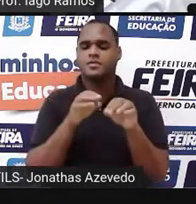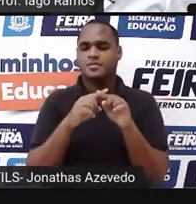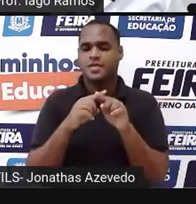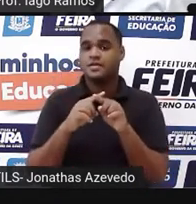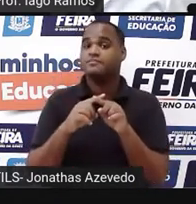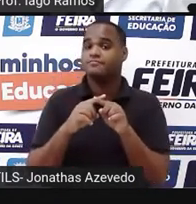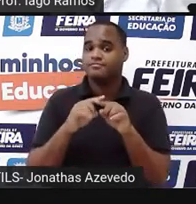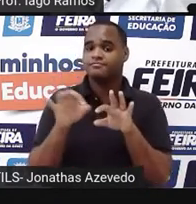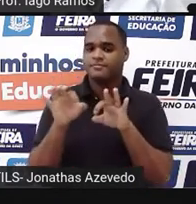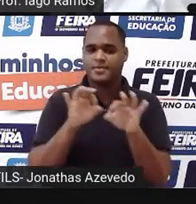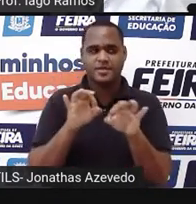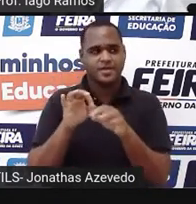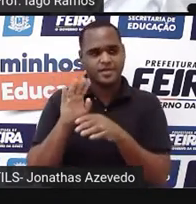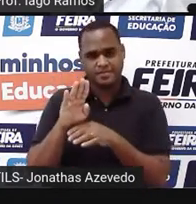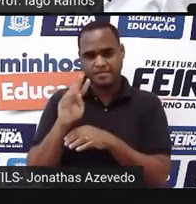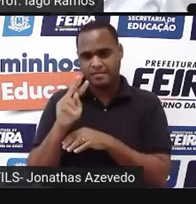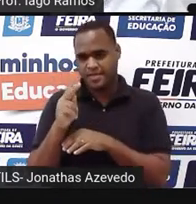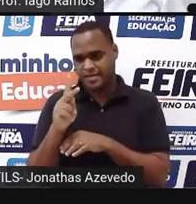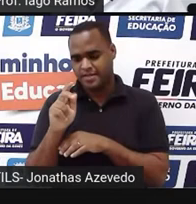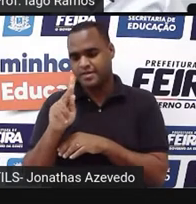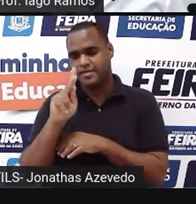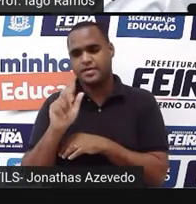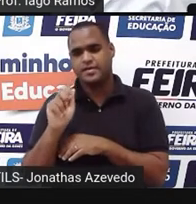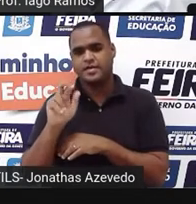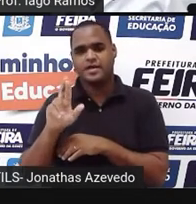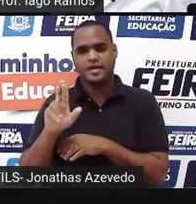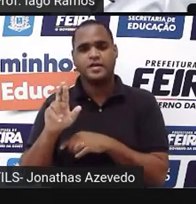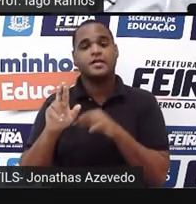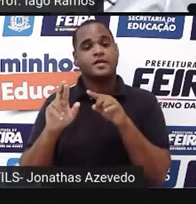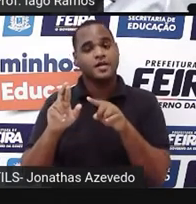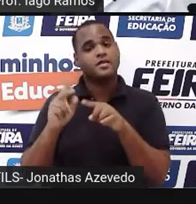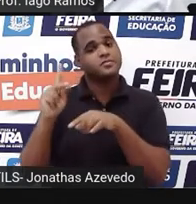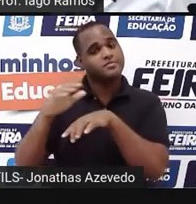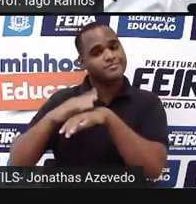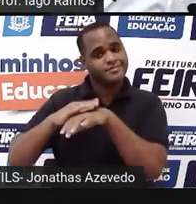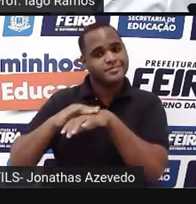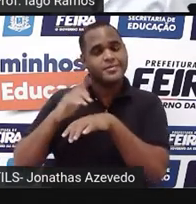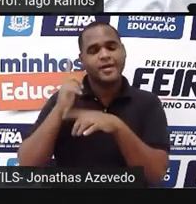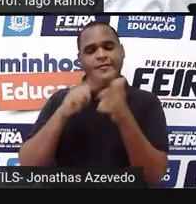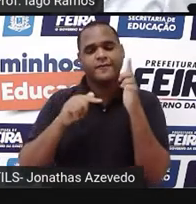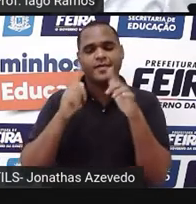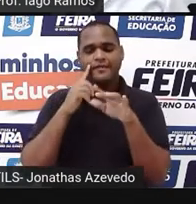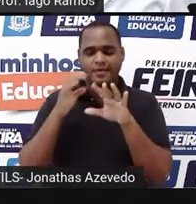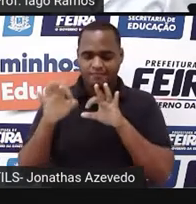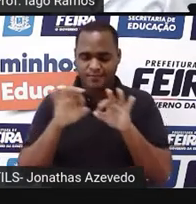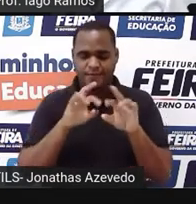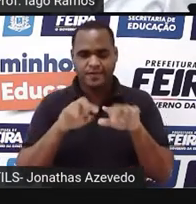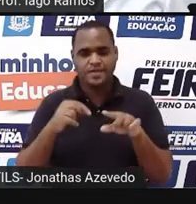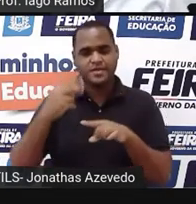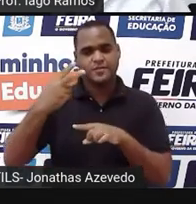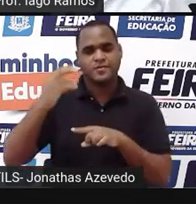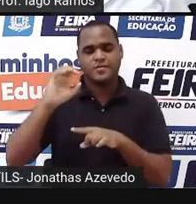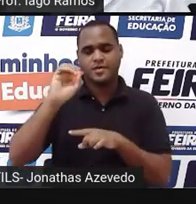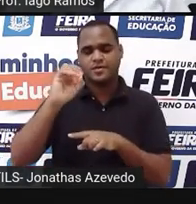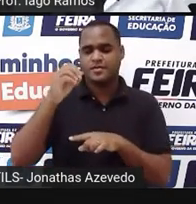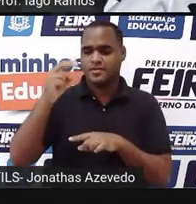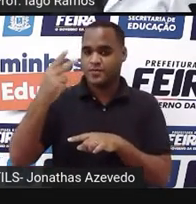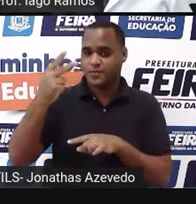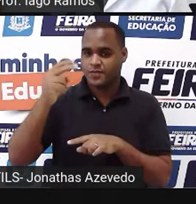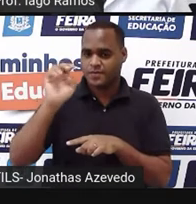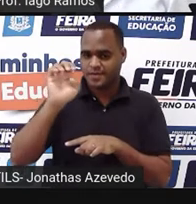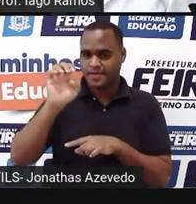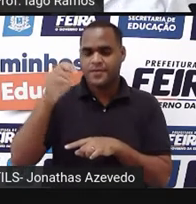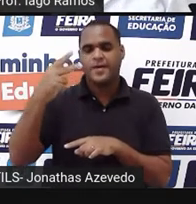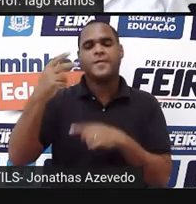como fórmula de Bhaskara, né? A fórmula de Bhaskara para resolver equações do segundo grau. E está